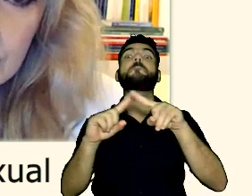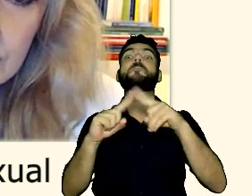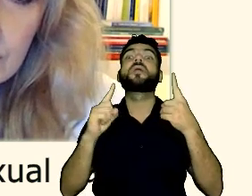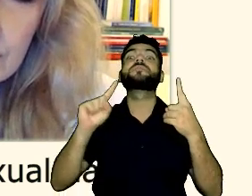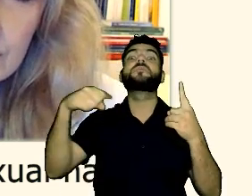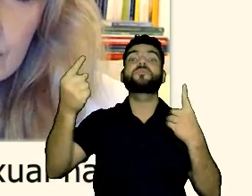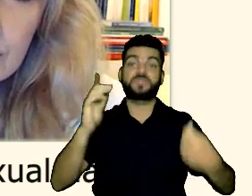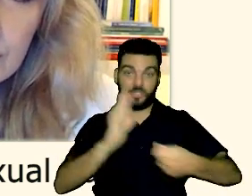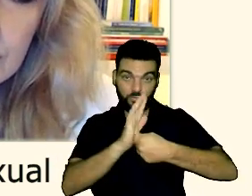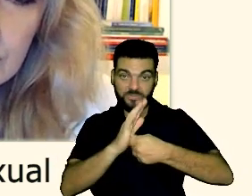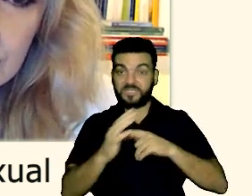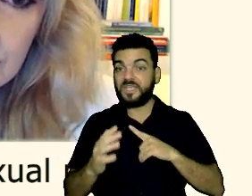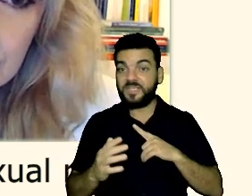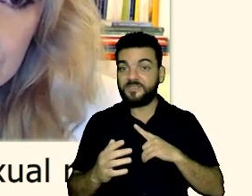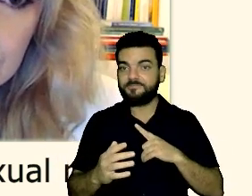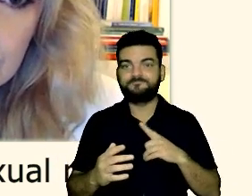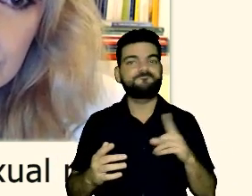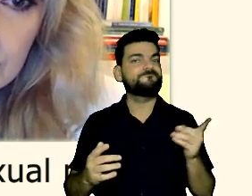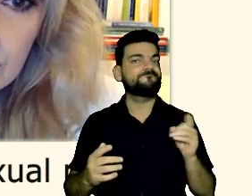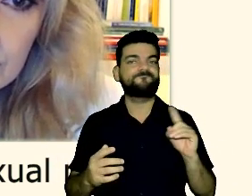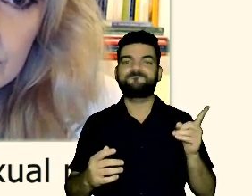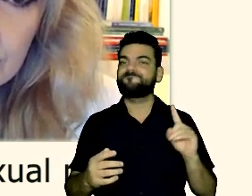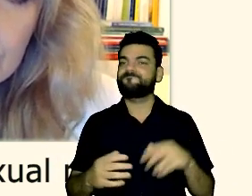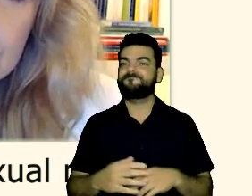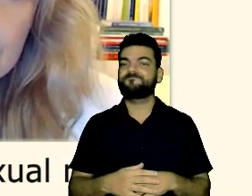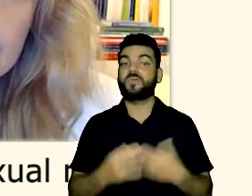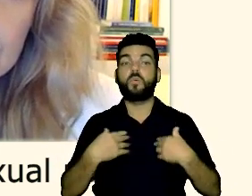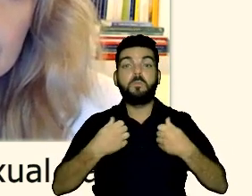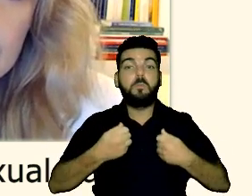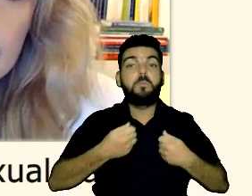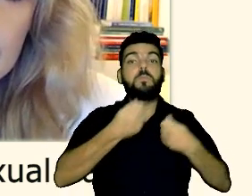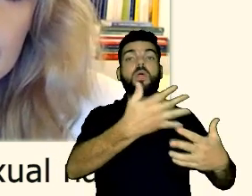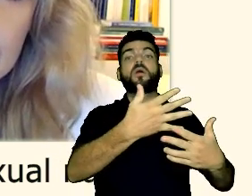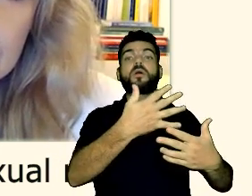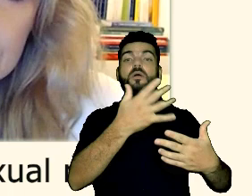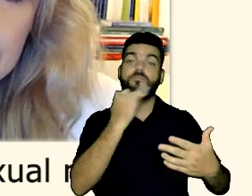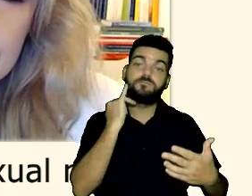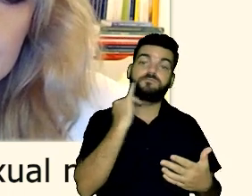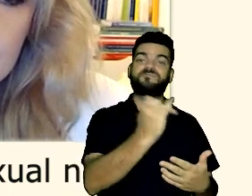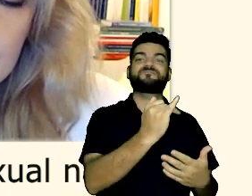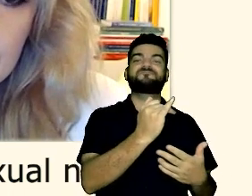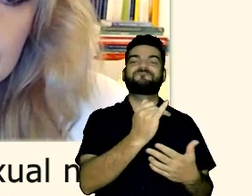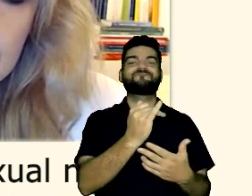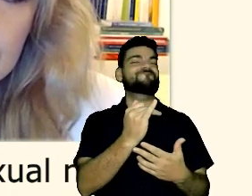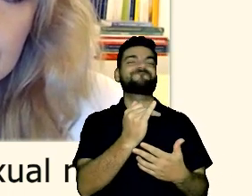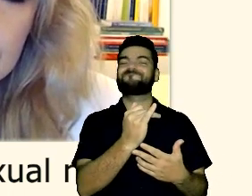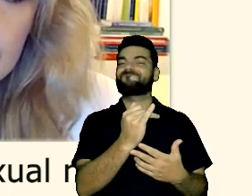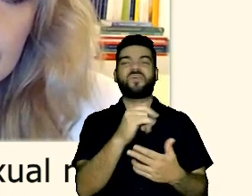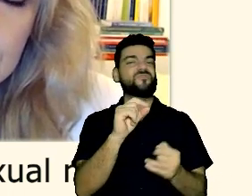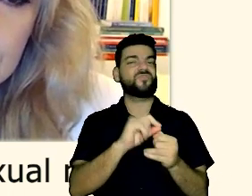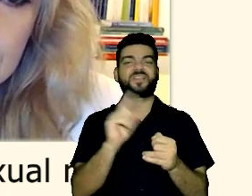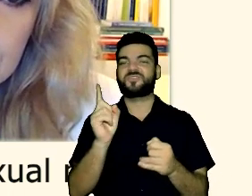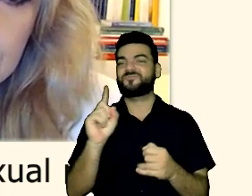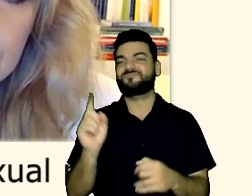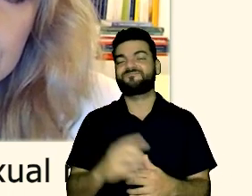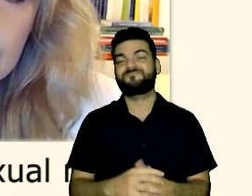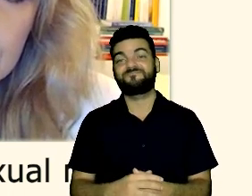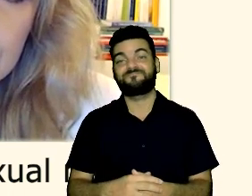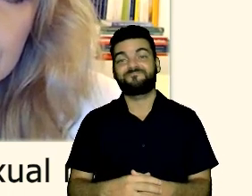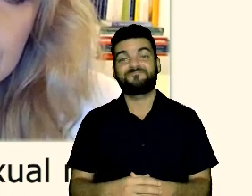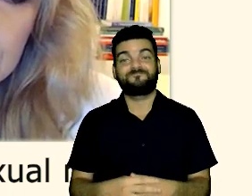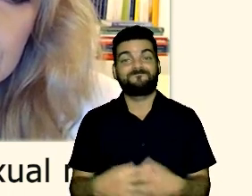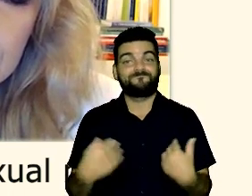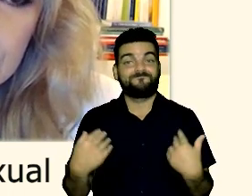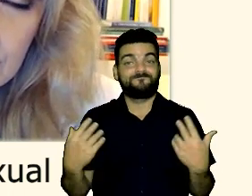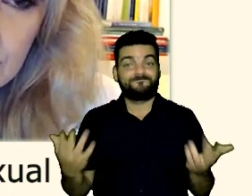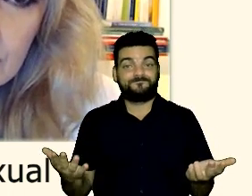assédio, mas como a doutora Luciana acabou de falar também, na hora de falar realmente, de botar a mão na massa e ver